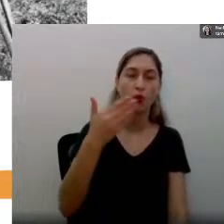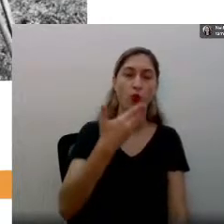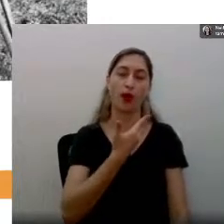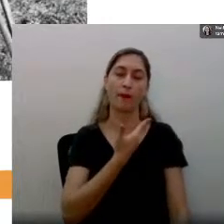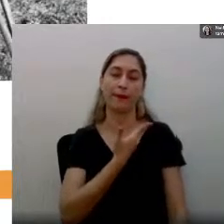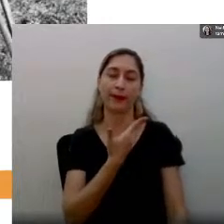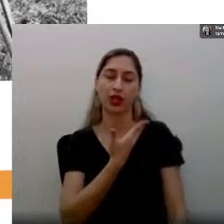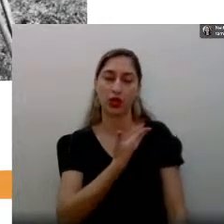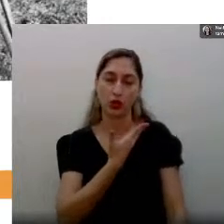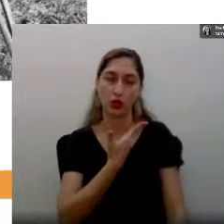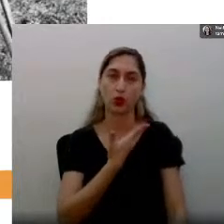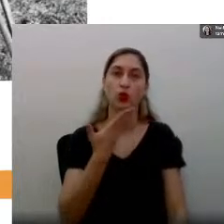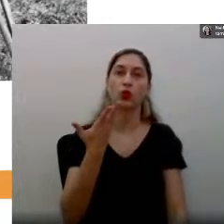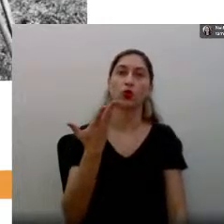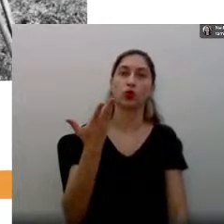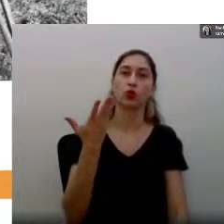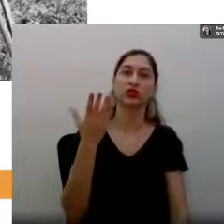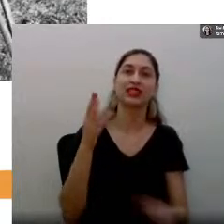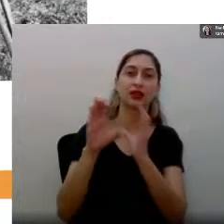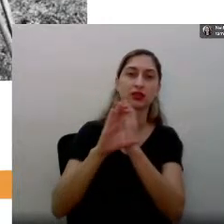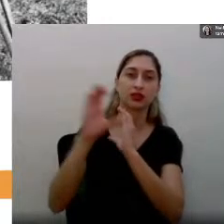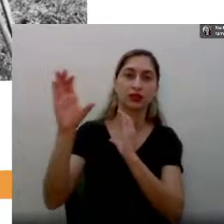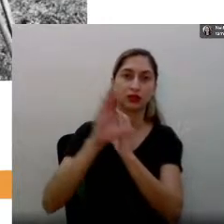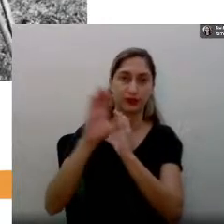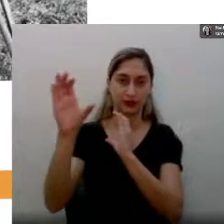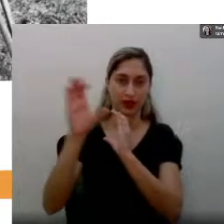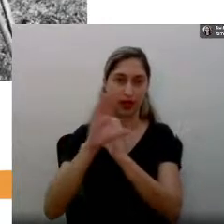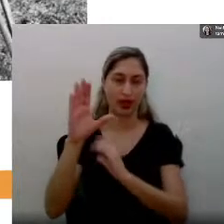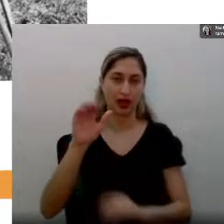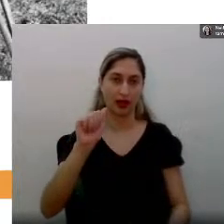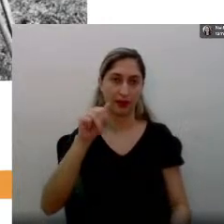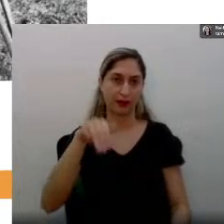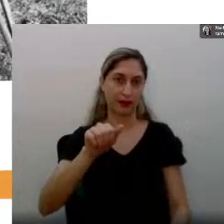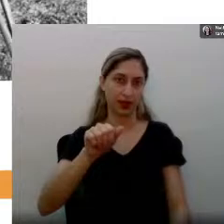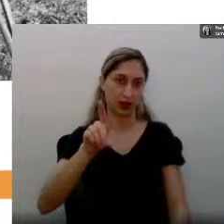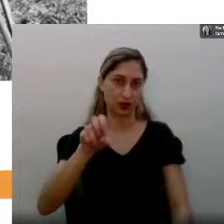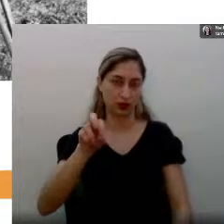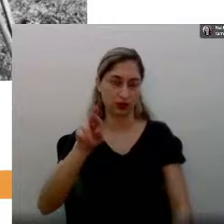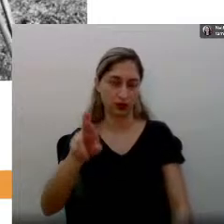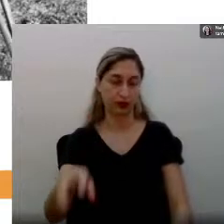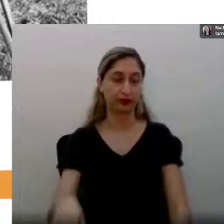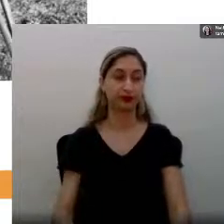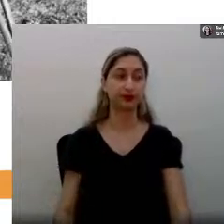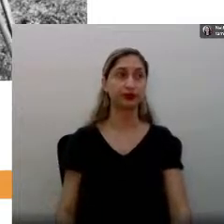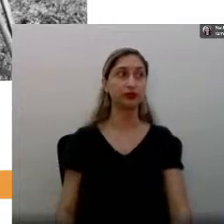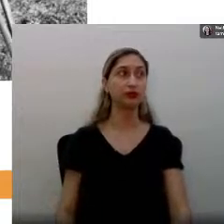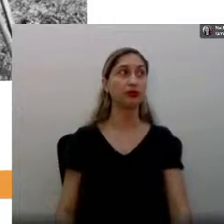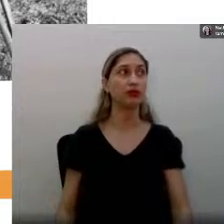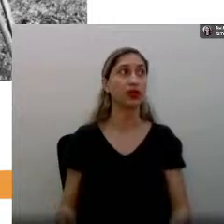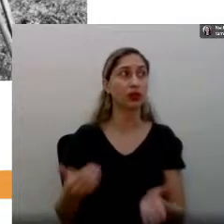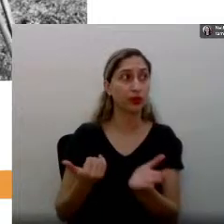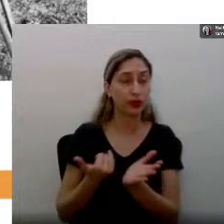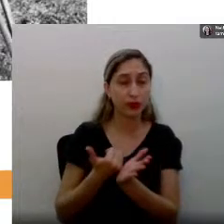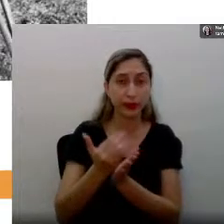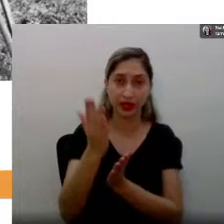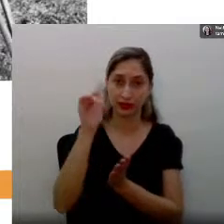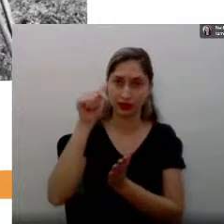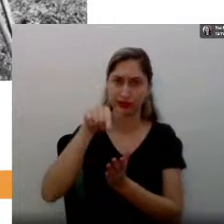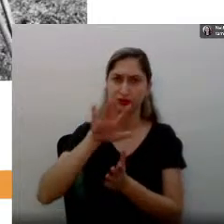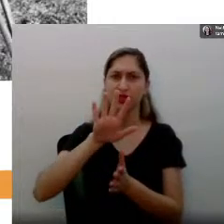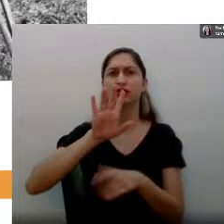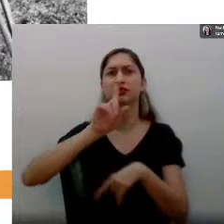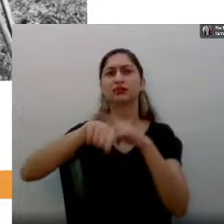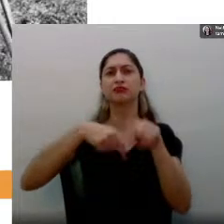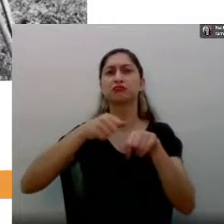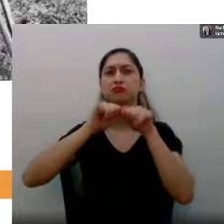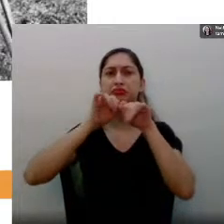interessante desse grupo aqui ele começa como um grupo da nossa cidade mas obviamente ele vai se inscrever na outra cidade por exemplo a